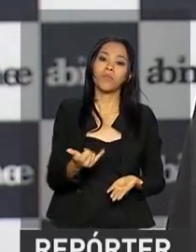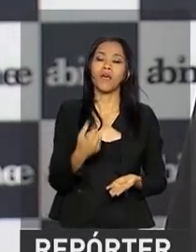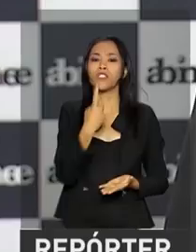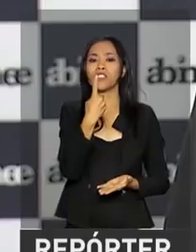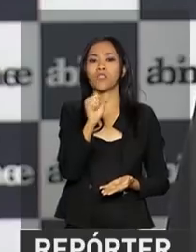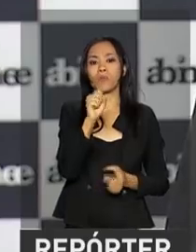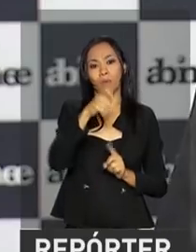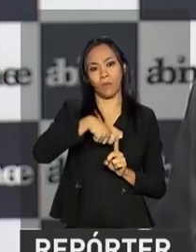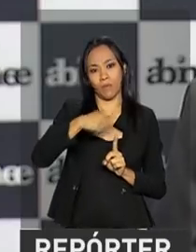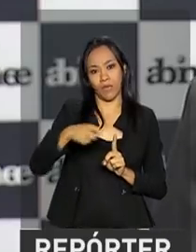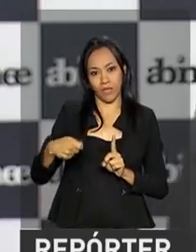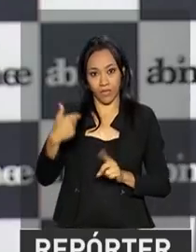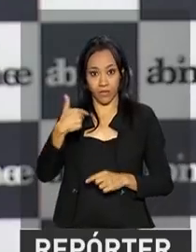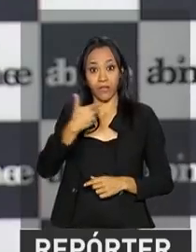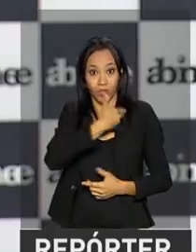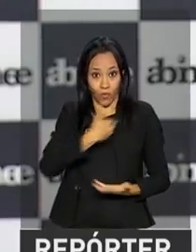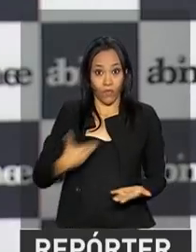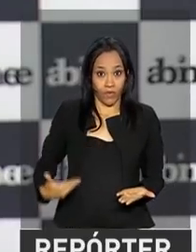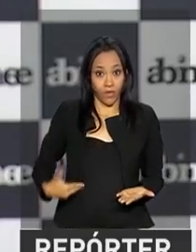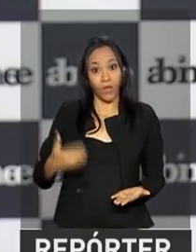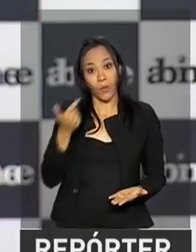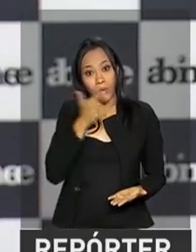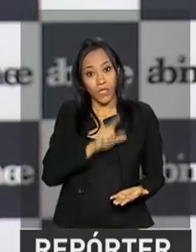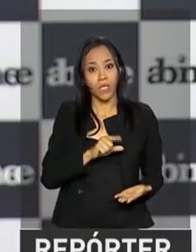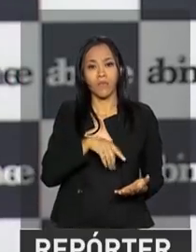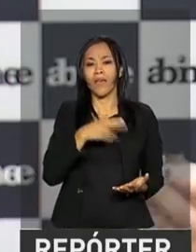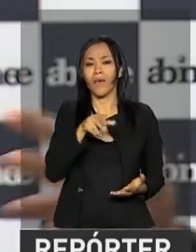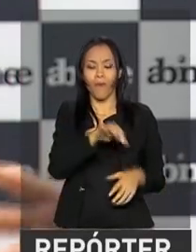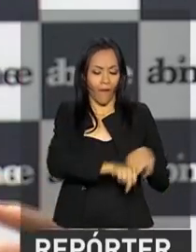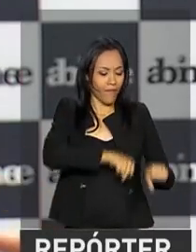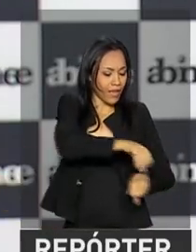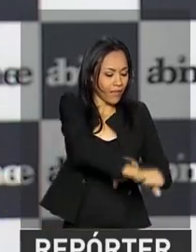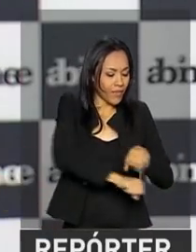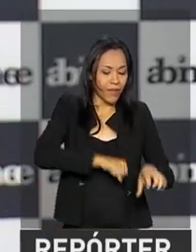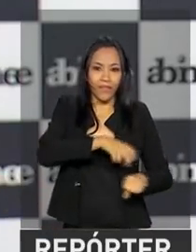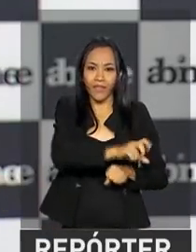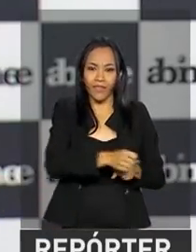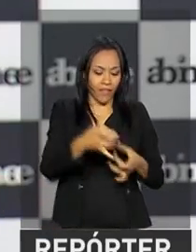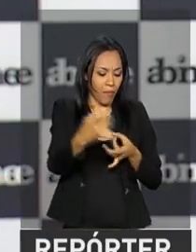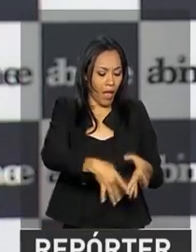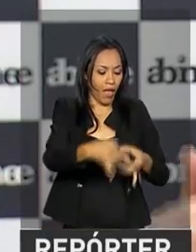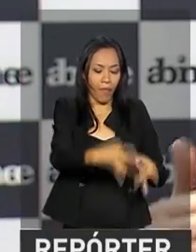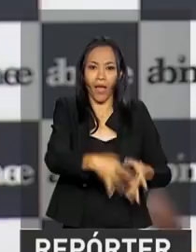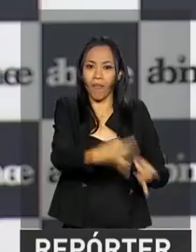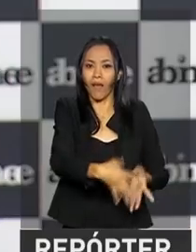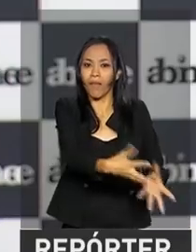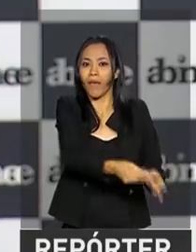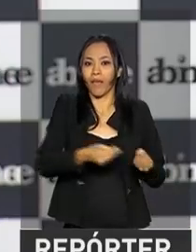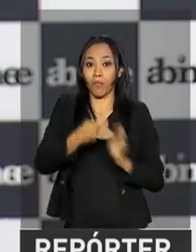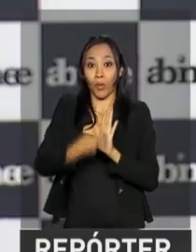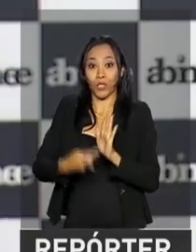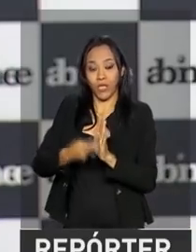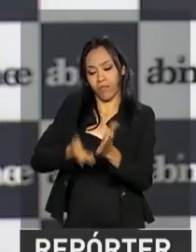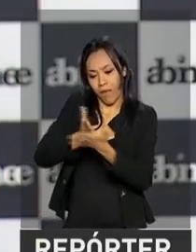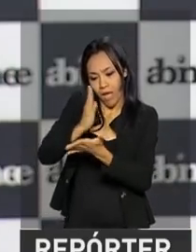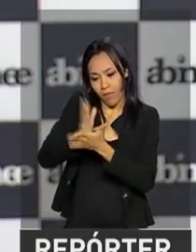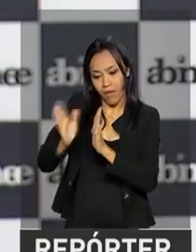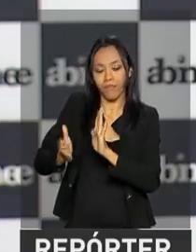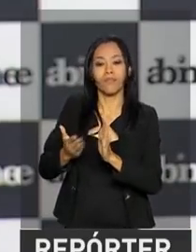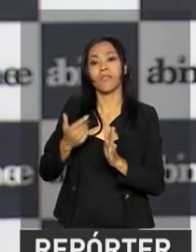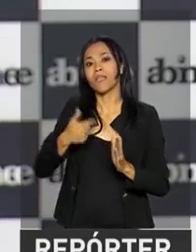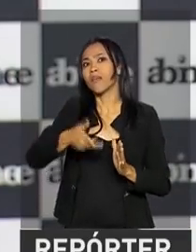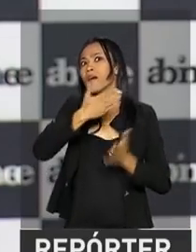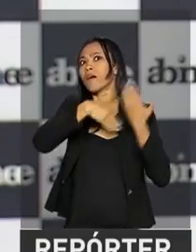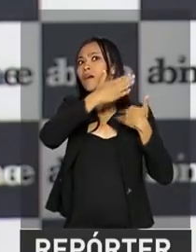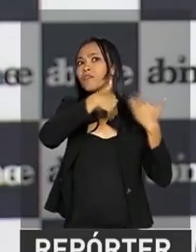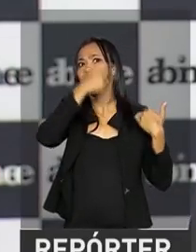de governo de tirar digamos assim das gavetas há vários projetos que foram discutidos e pensados há muito tempo atrás